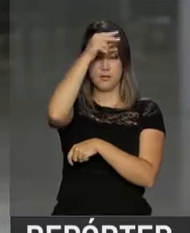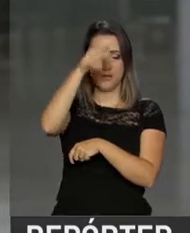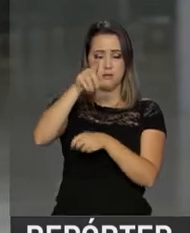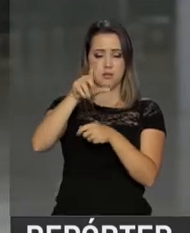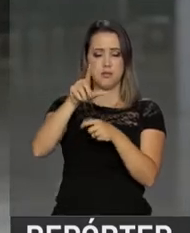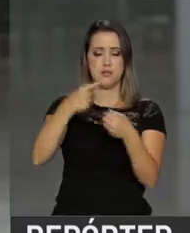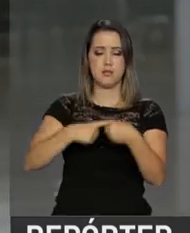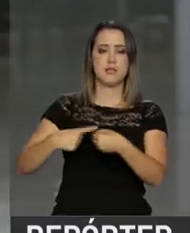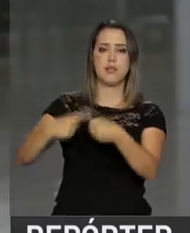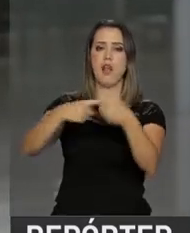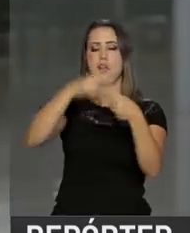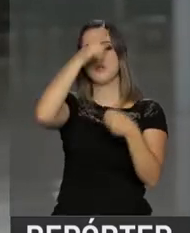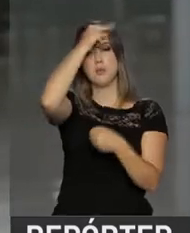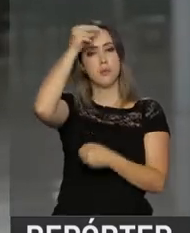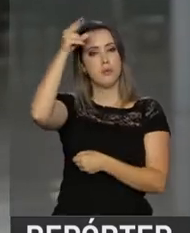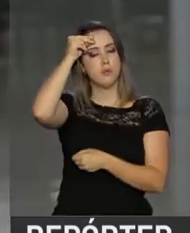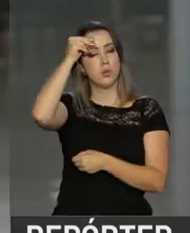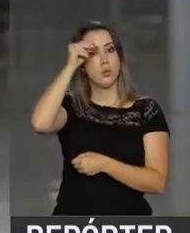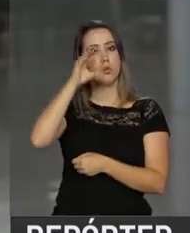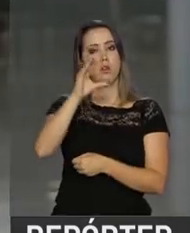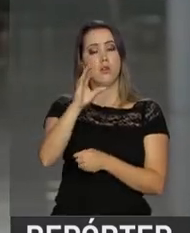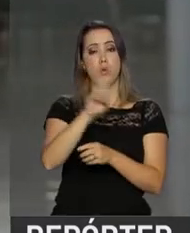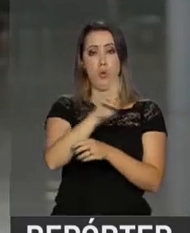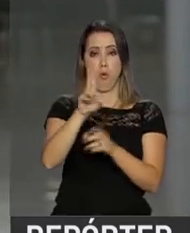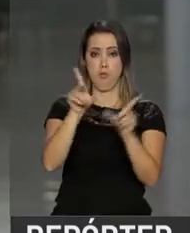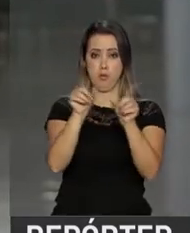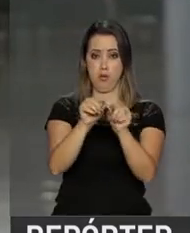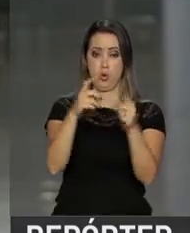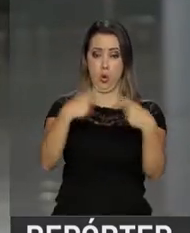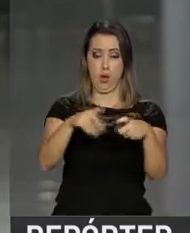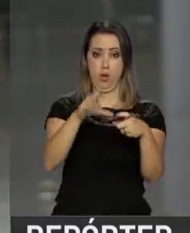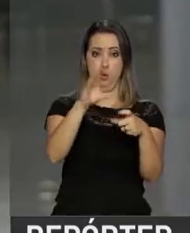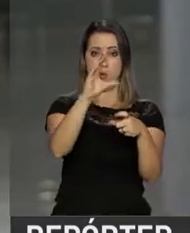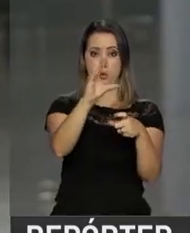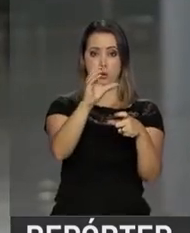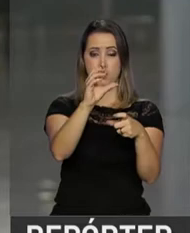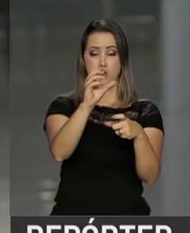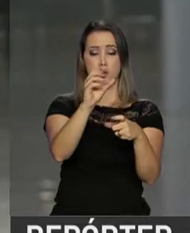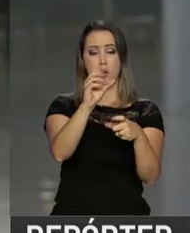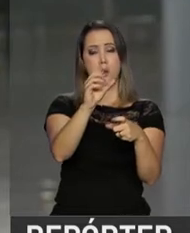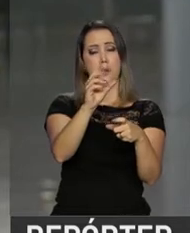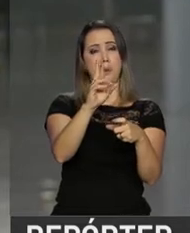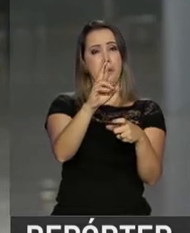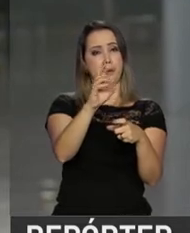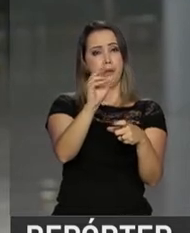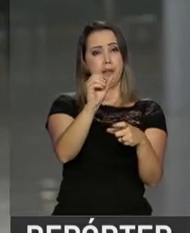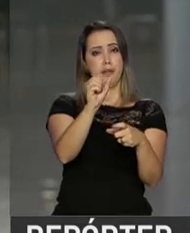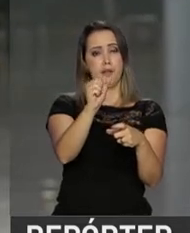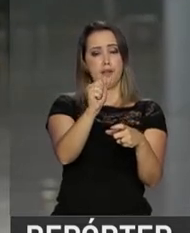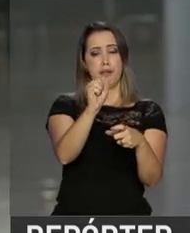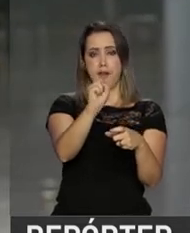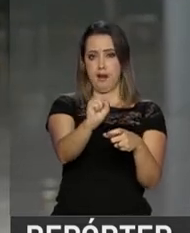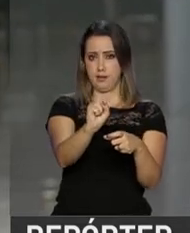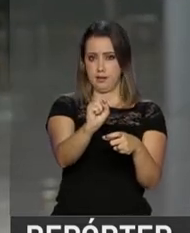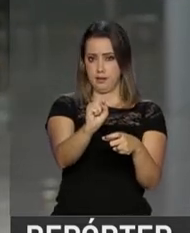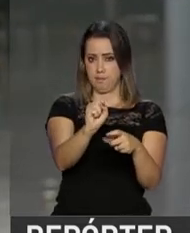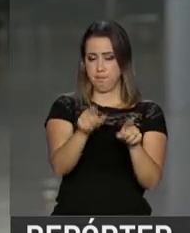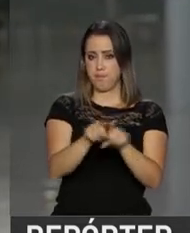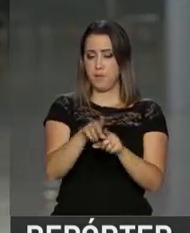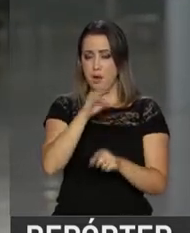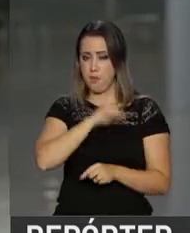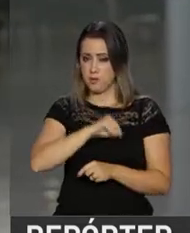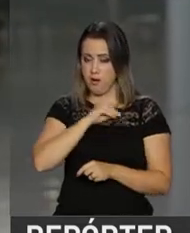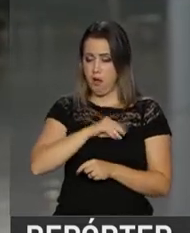dos municípios as prefeituras pra pessoa se explicar se eu não conseguir comprovar que aquela renda que nós identificamos